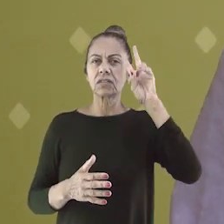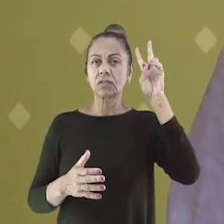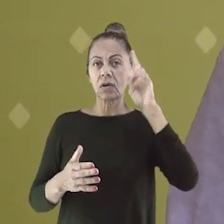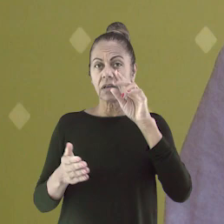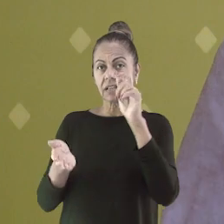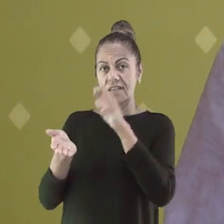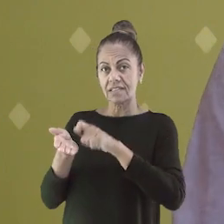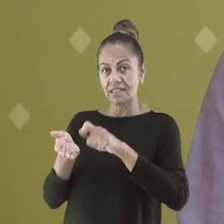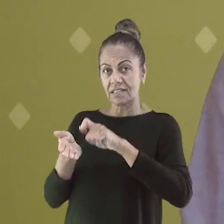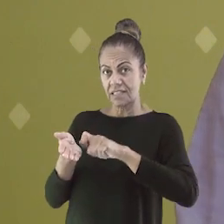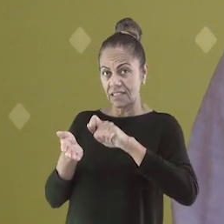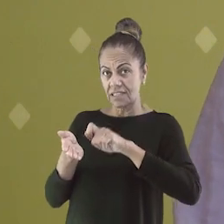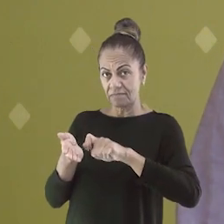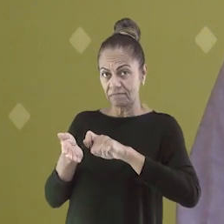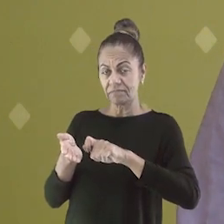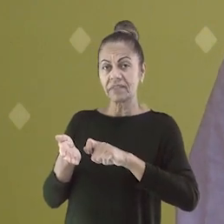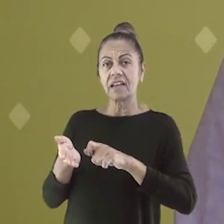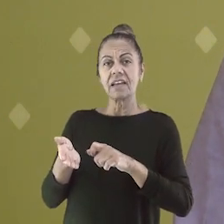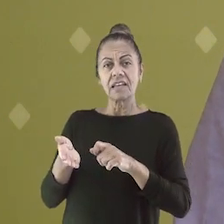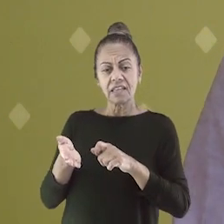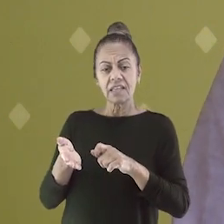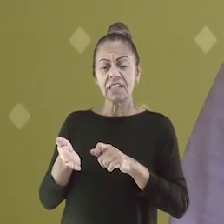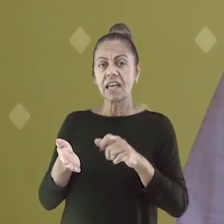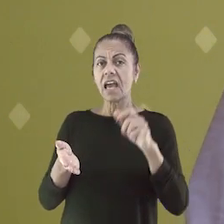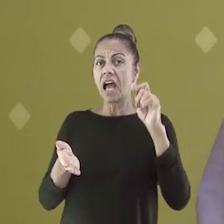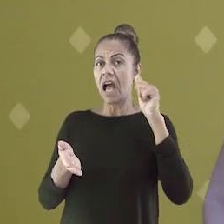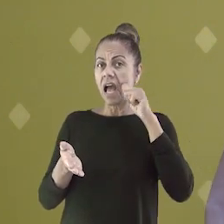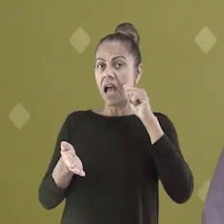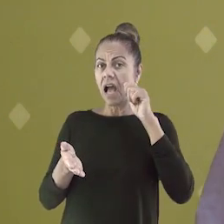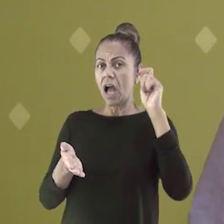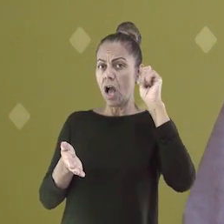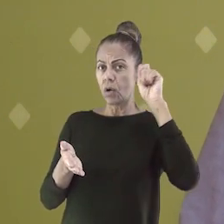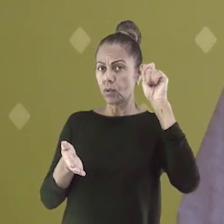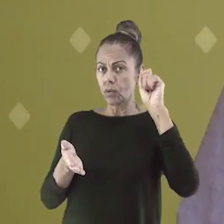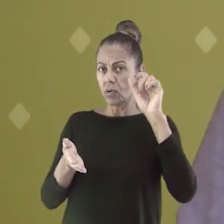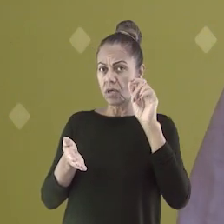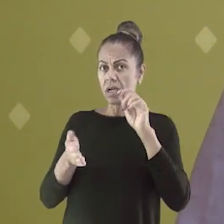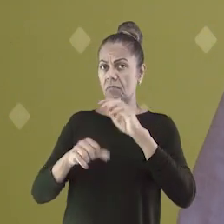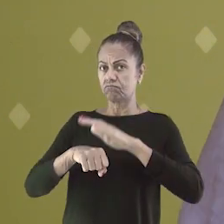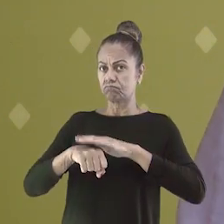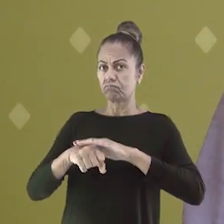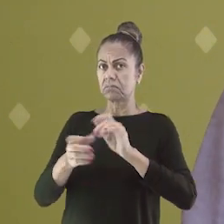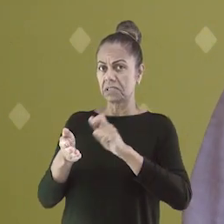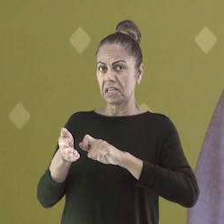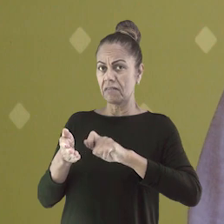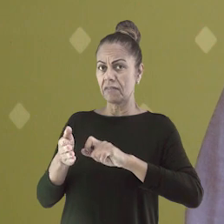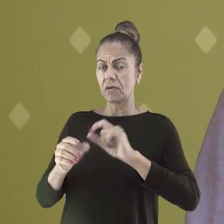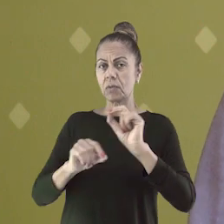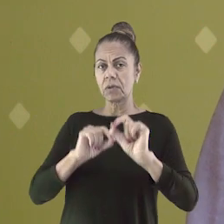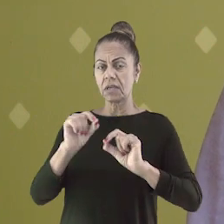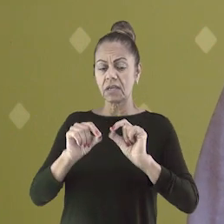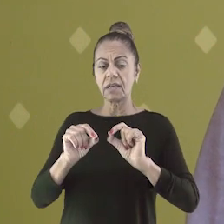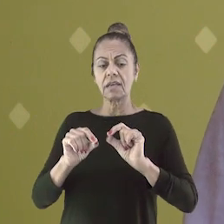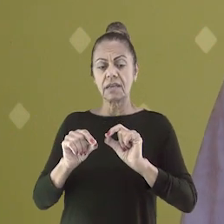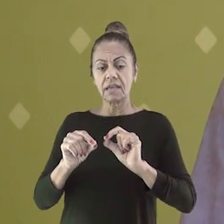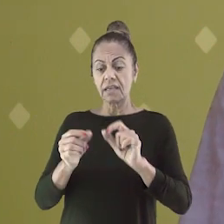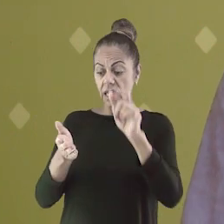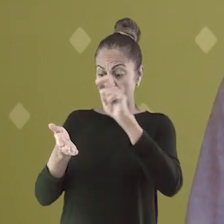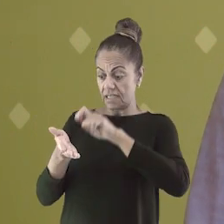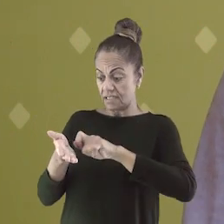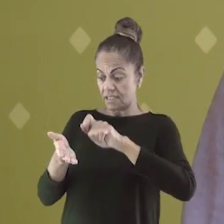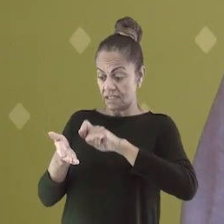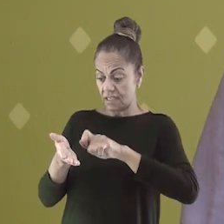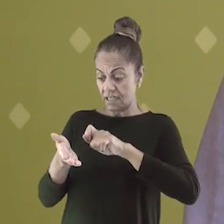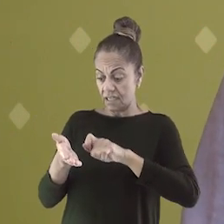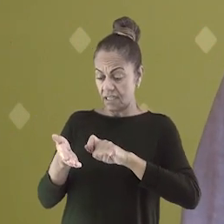Escrita, Guia de Leitura para Professor, na página 1, ela afirma o seguinte, abre aspas, na realidade,